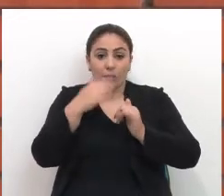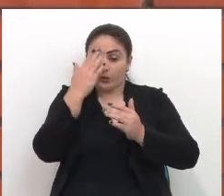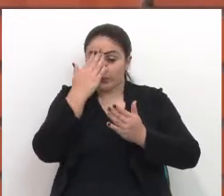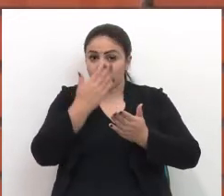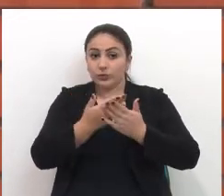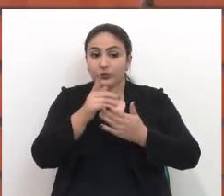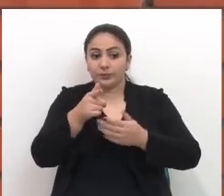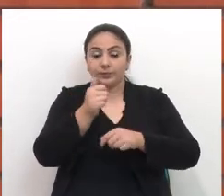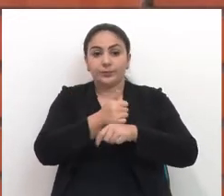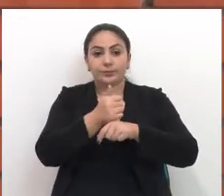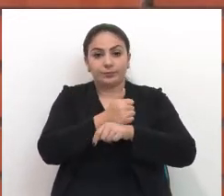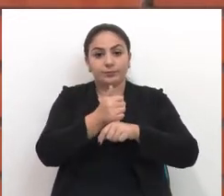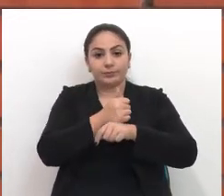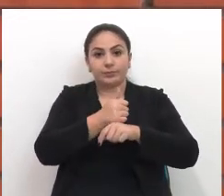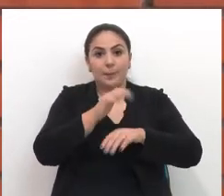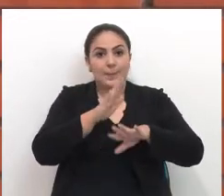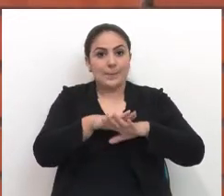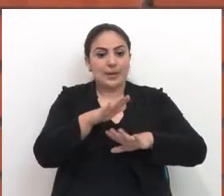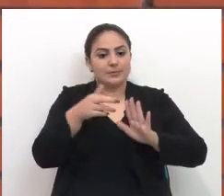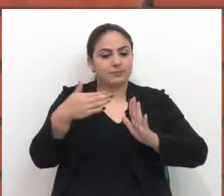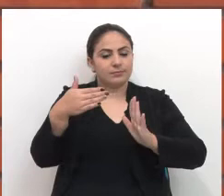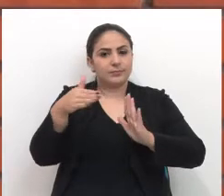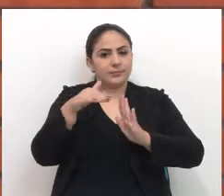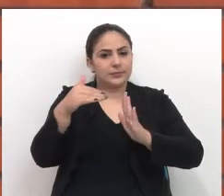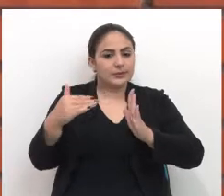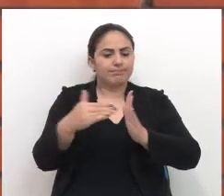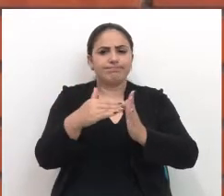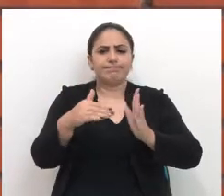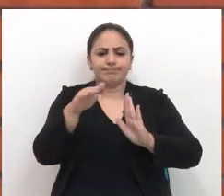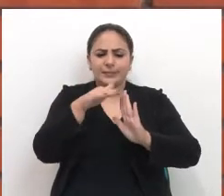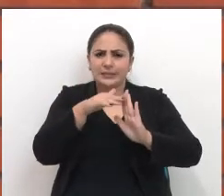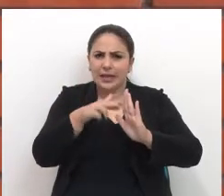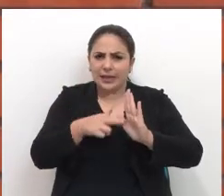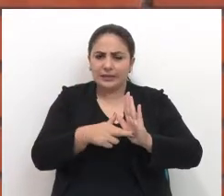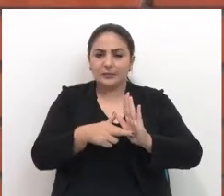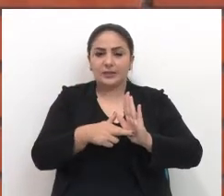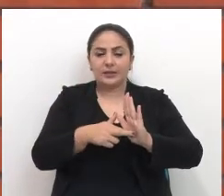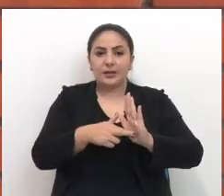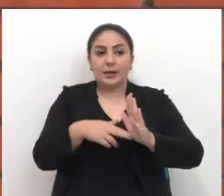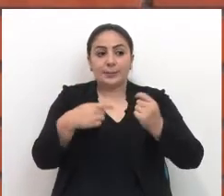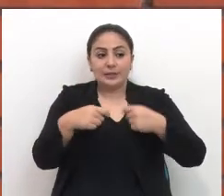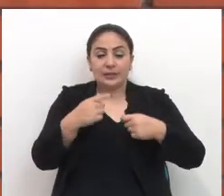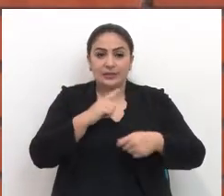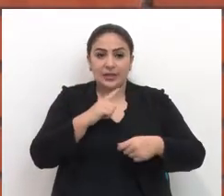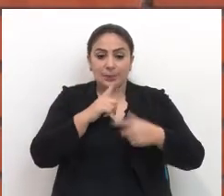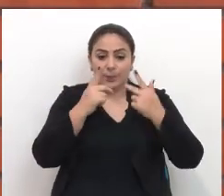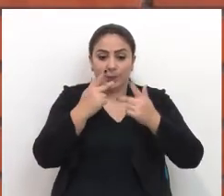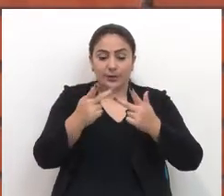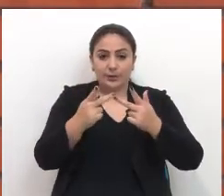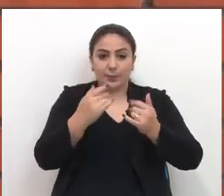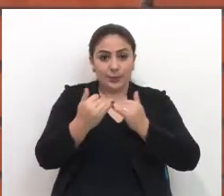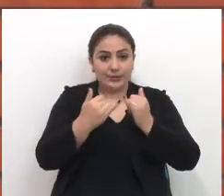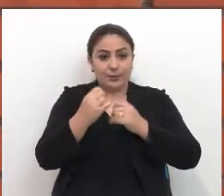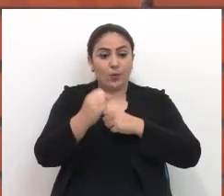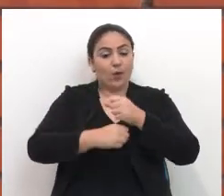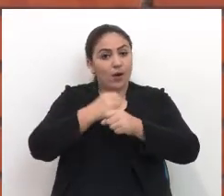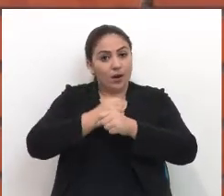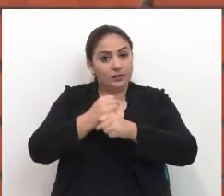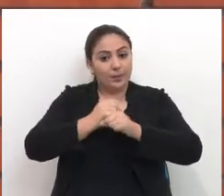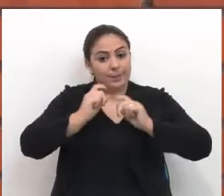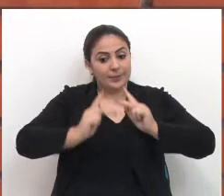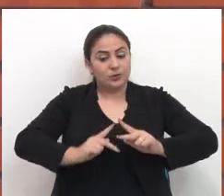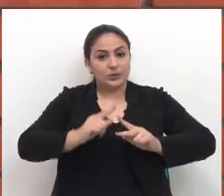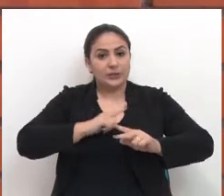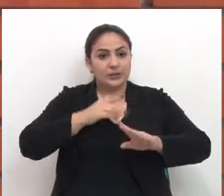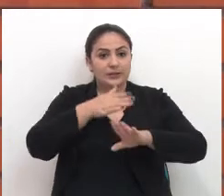eu creio que é uma profissão que ela começou a ficar mais restrita, né? Então, deveria de ver, porque provavelmente com o passar dos anos,